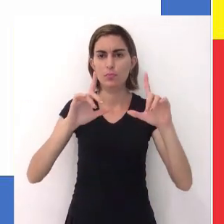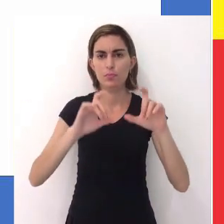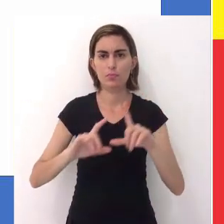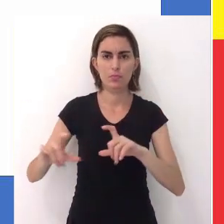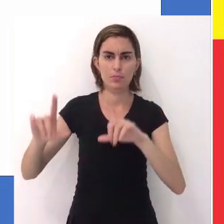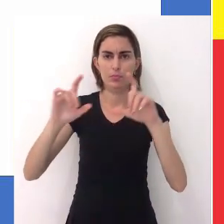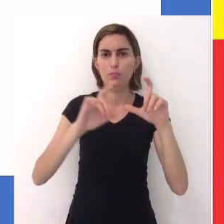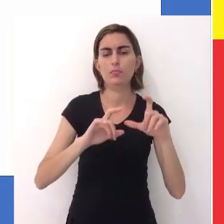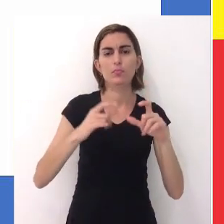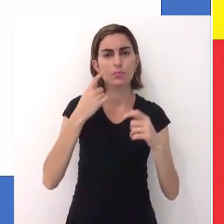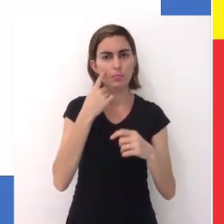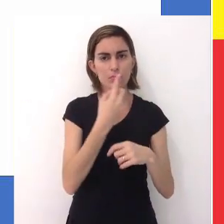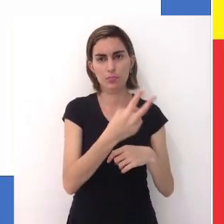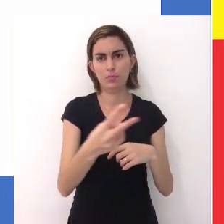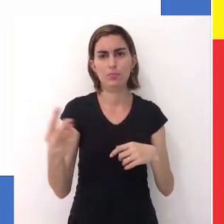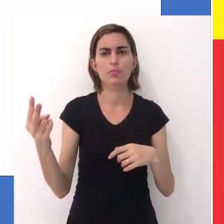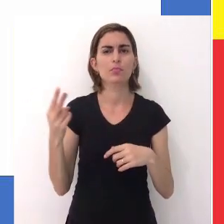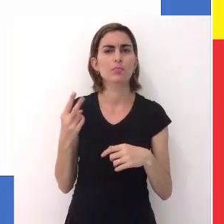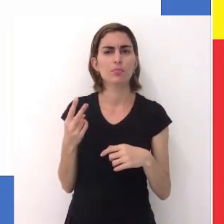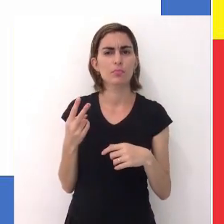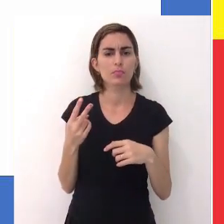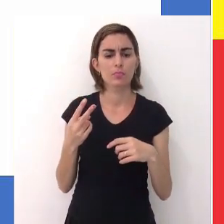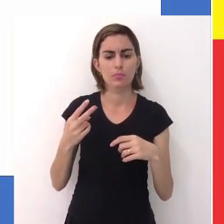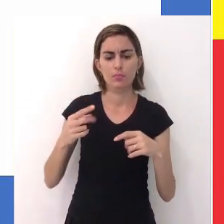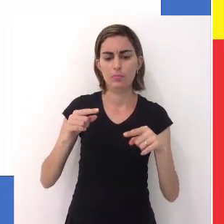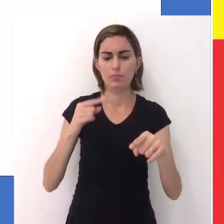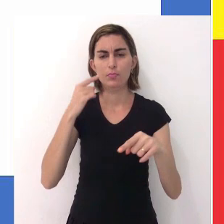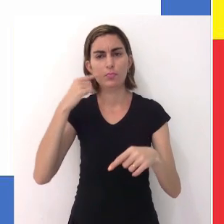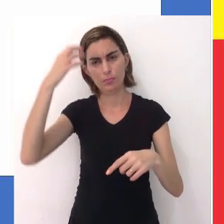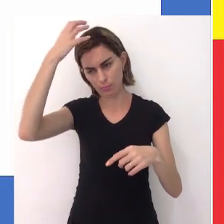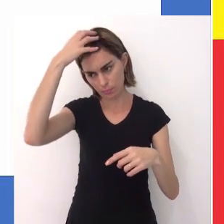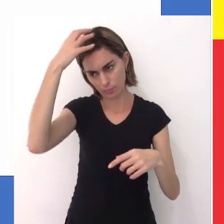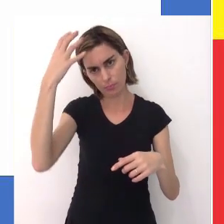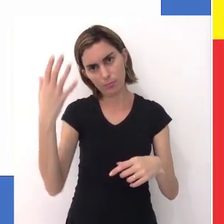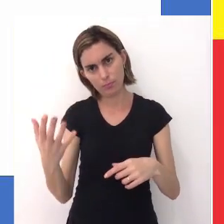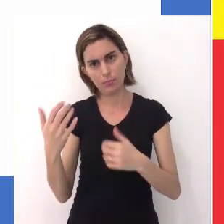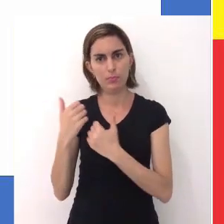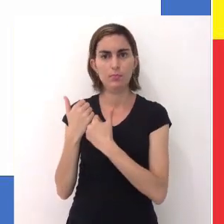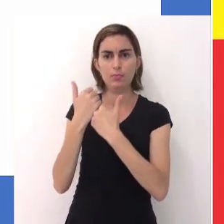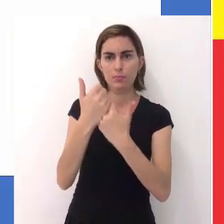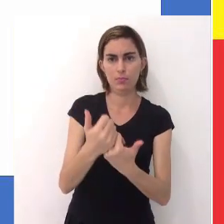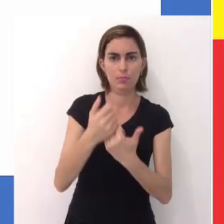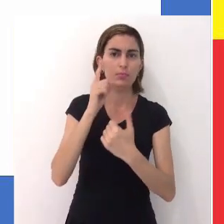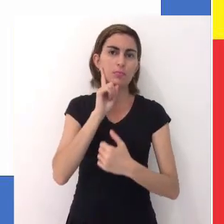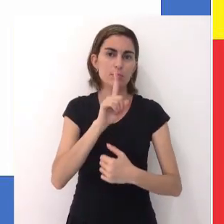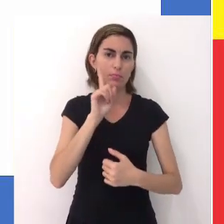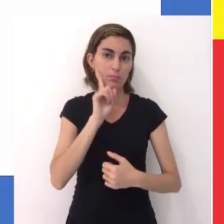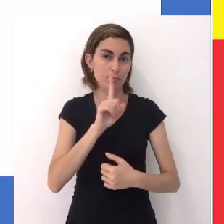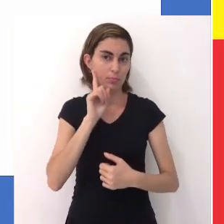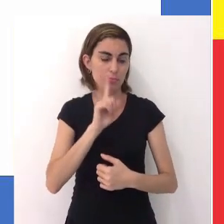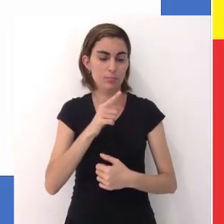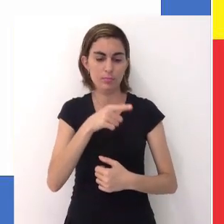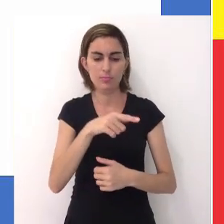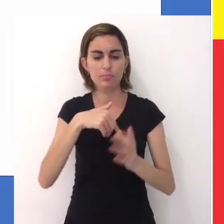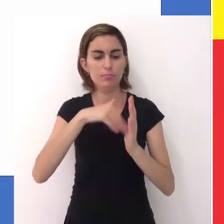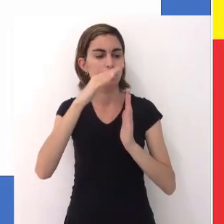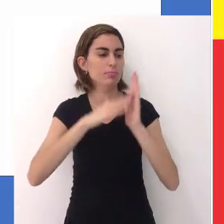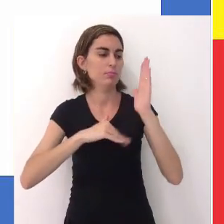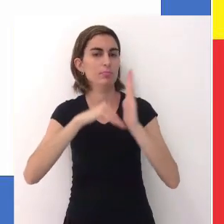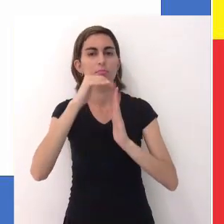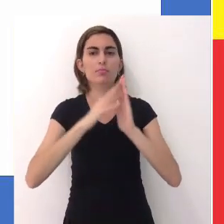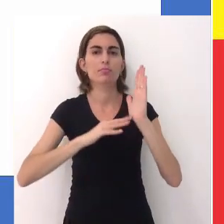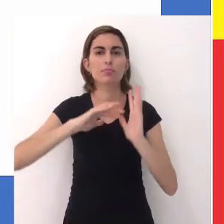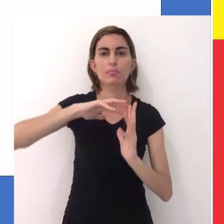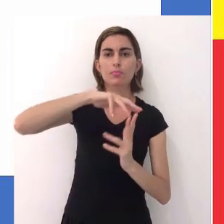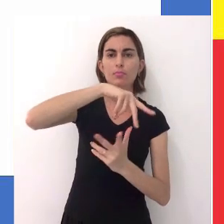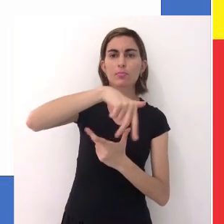imagem aí, tá? Vocês veem aí, tá? Um chapeleiro, né? Que representa os Estados Unidos, tá? Um cara pintando aí